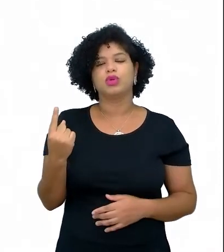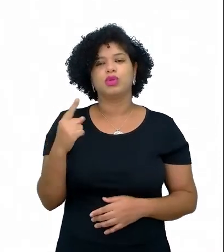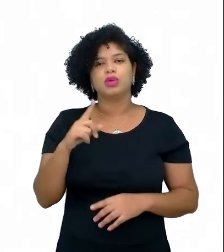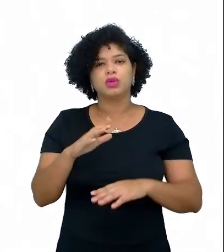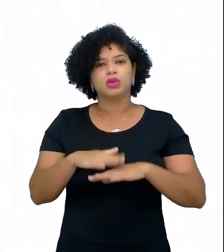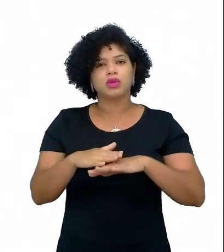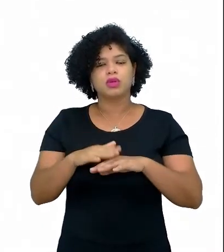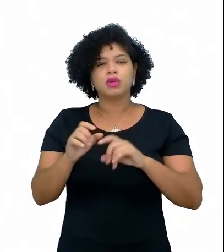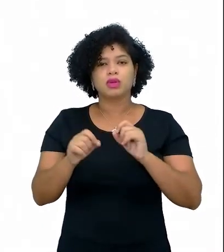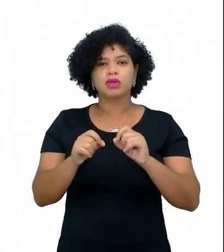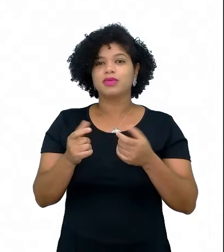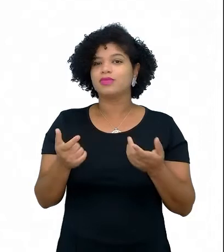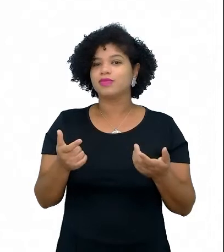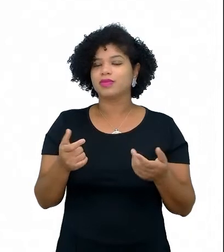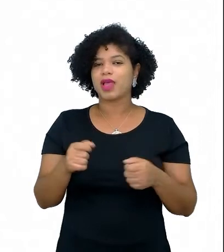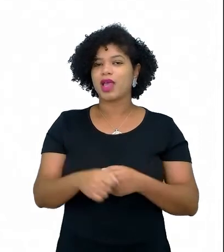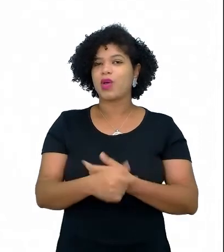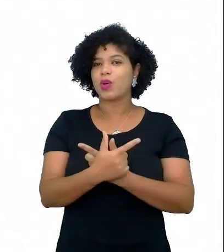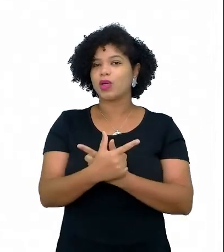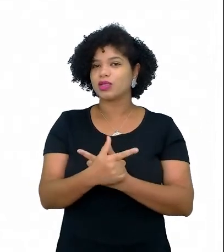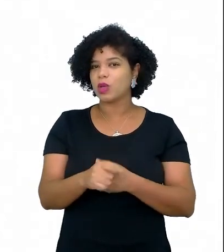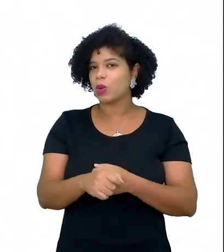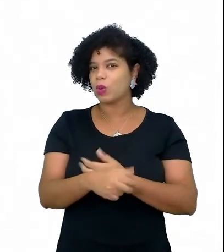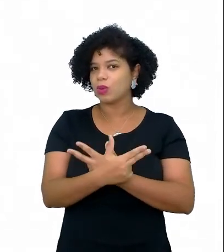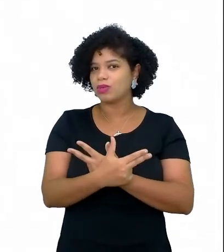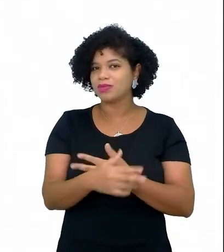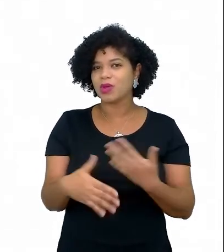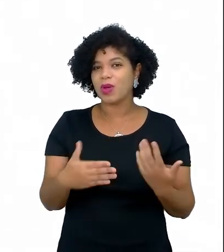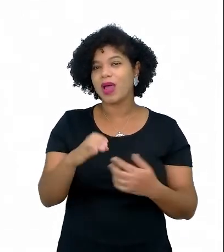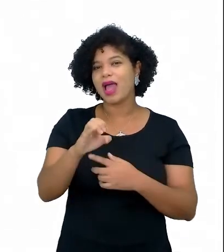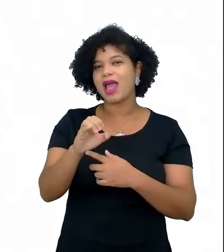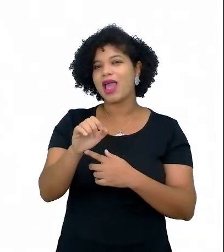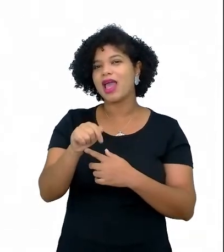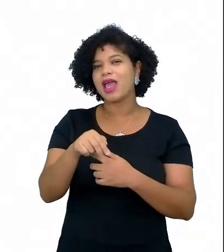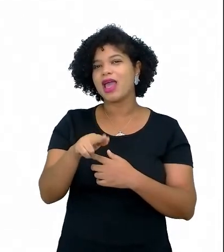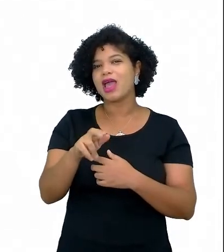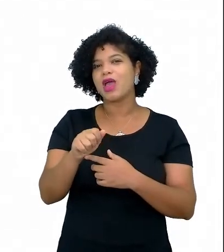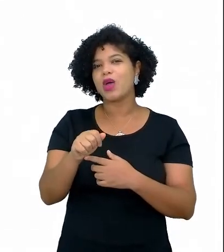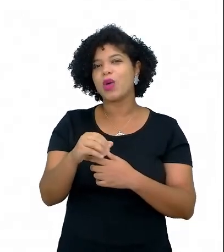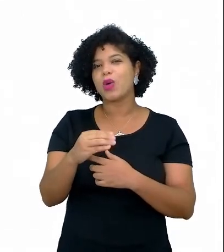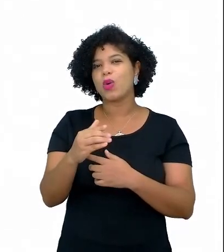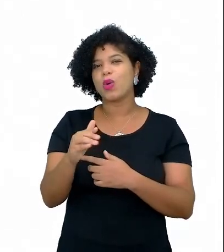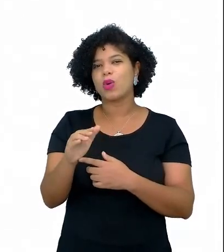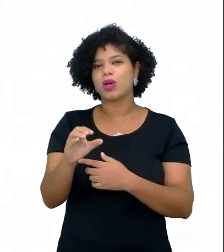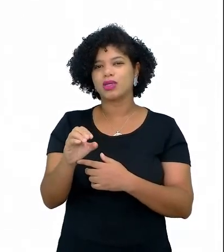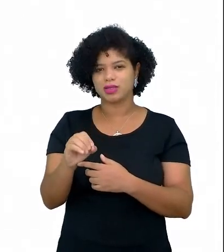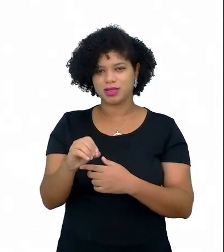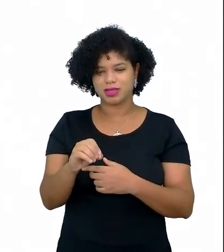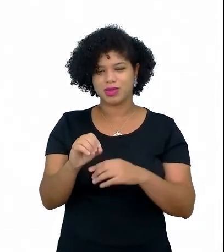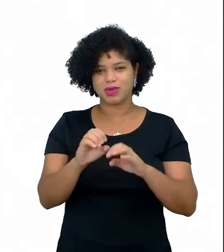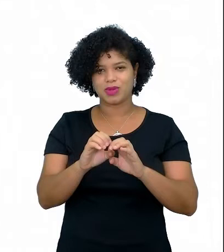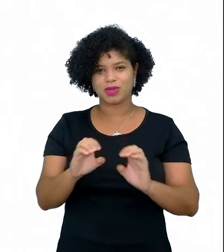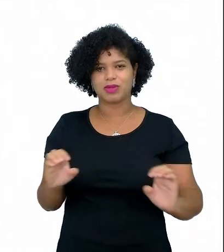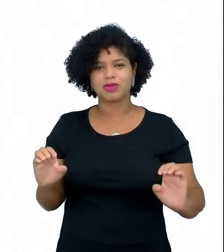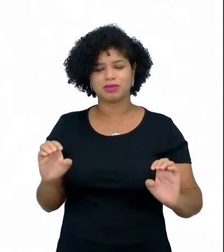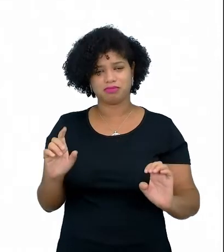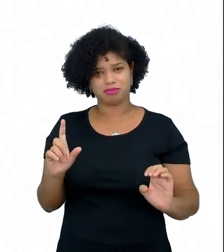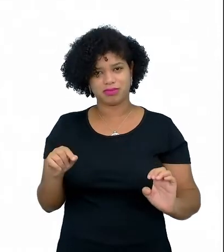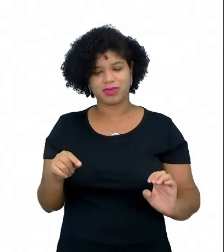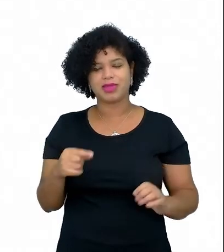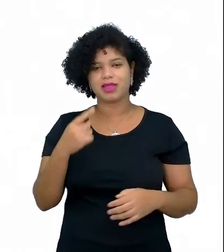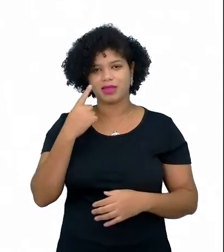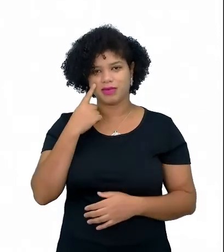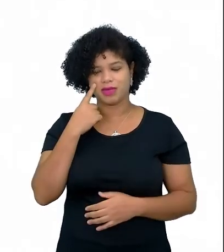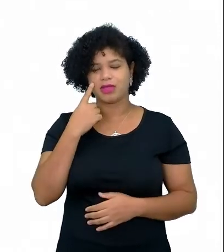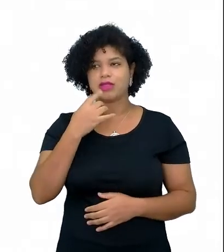uma equação do quê para nós? Né? Quando a gente observa, a gente já está vendo o quê? Uma circunferência lá, bonitinho, de raio unitário. Está vendo que ele já conhece?